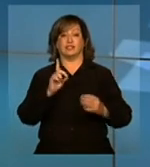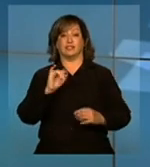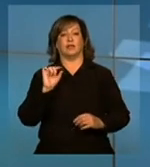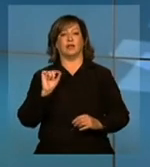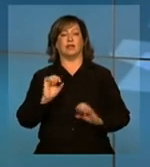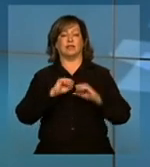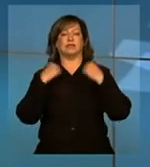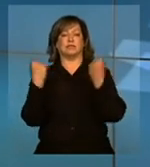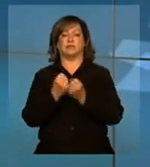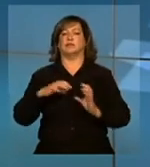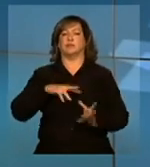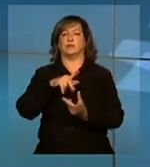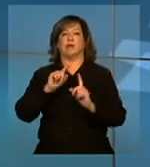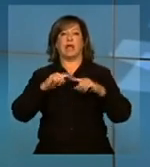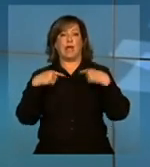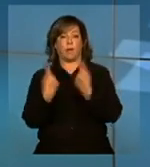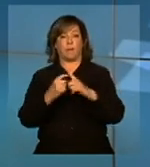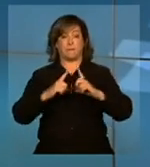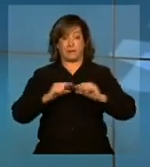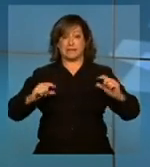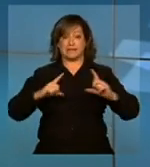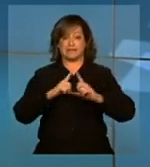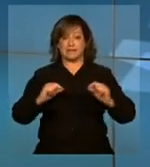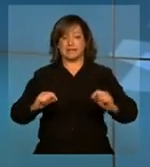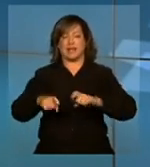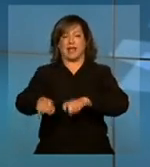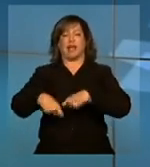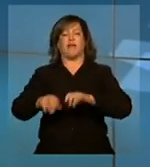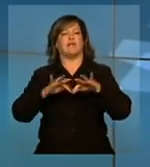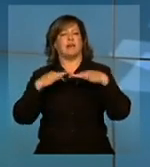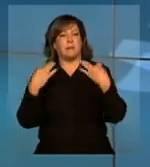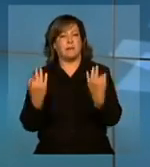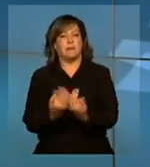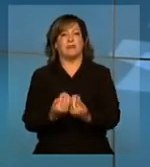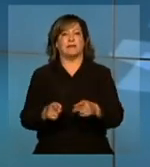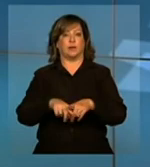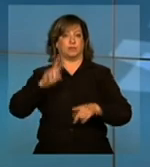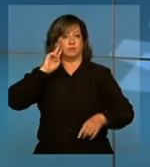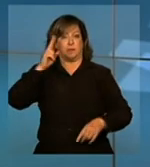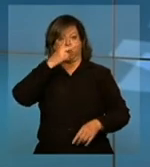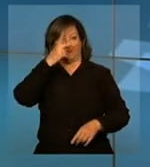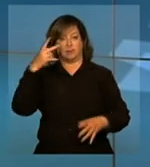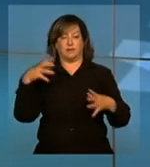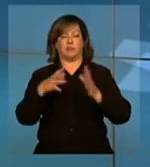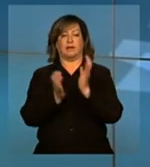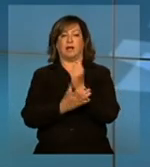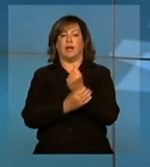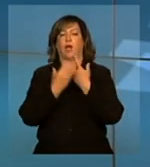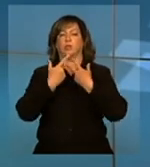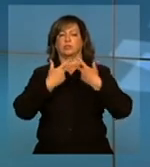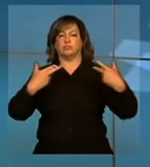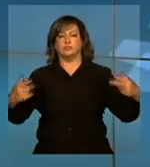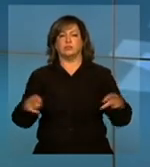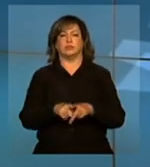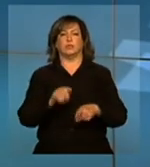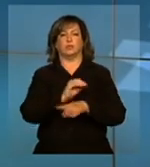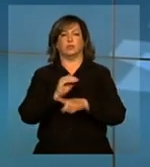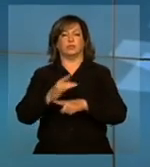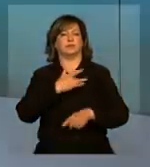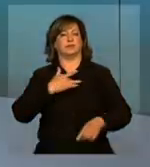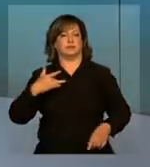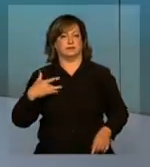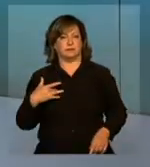seminário internacional reuniu em Brasília agricultores familiares e autoridades em segurança alimentar e